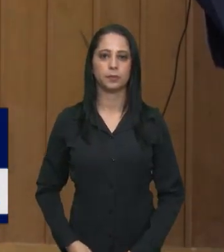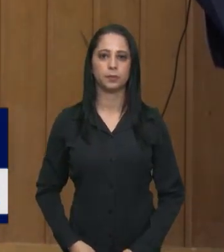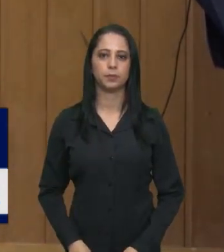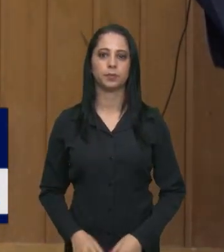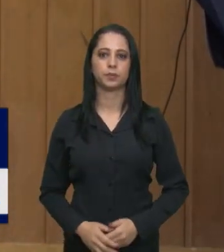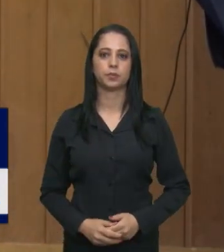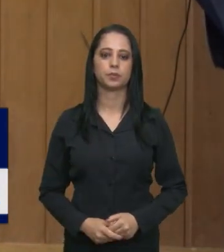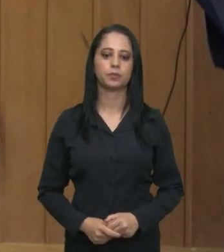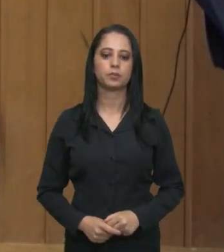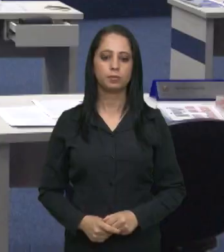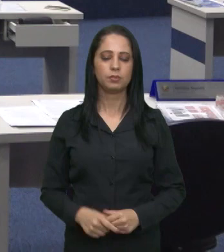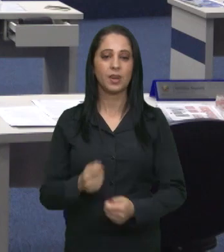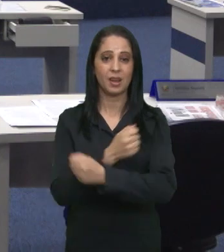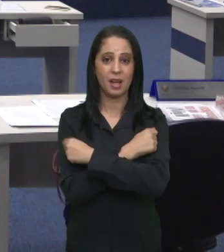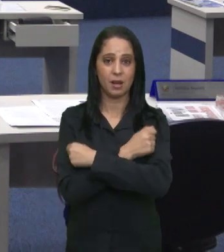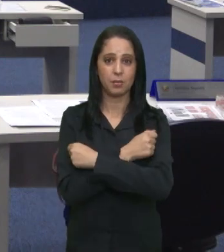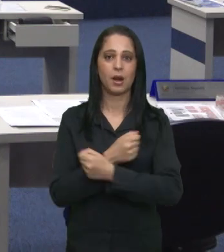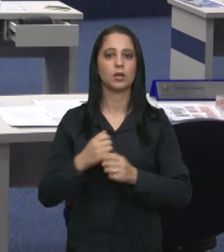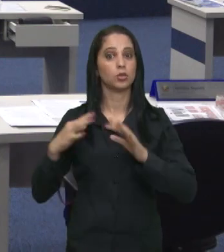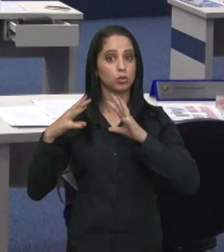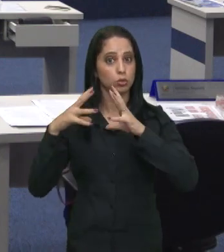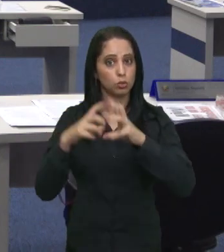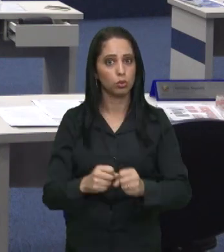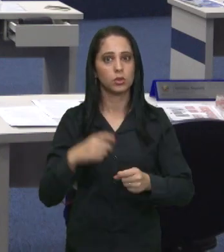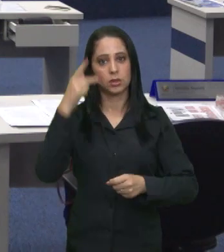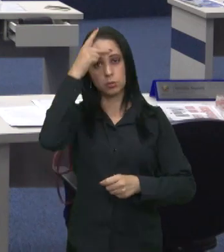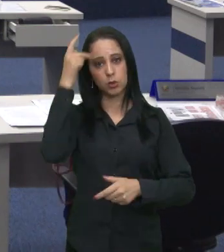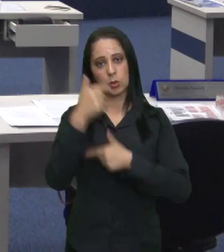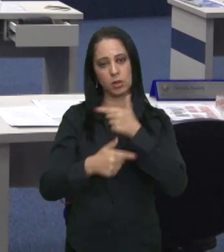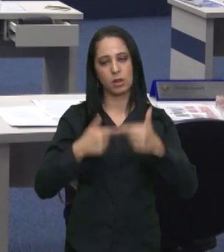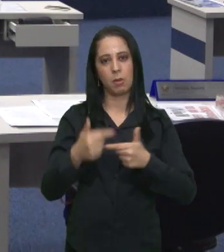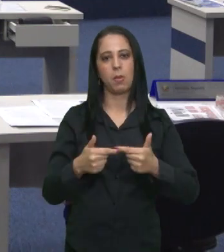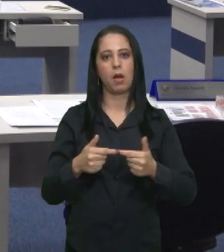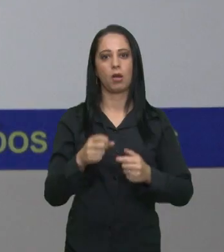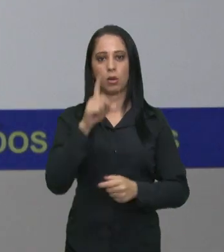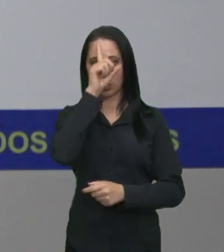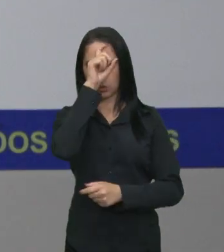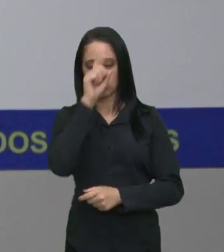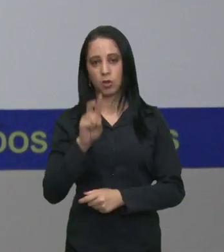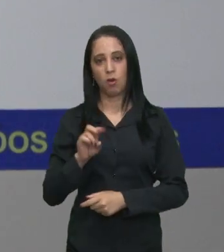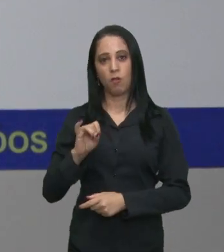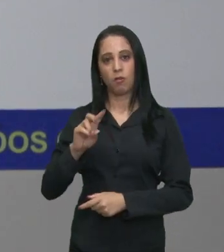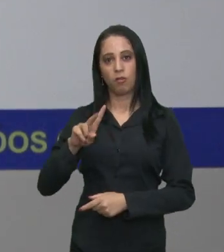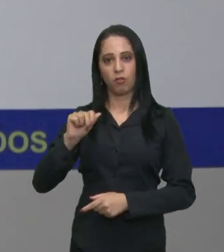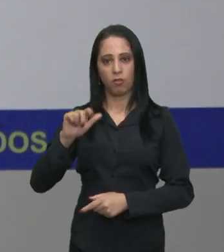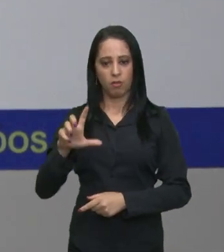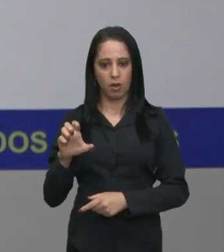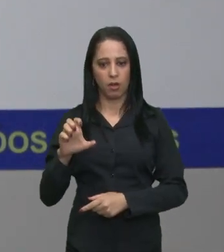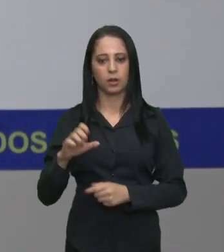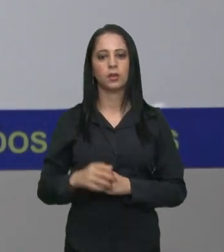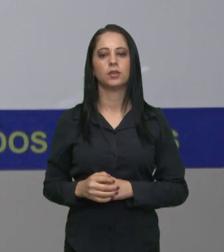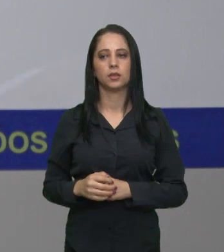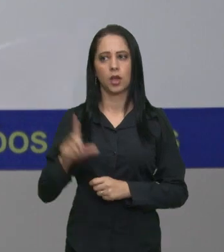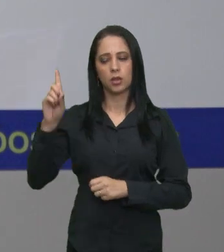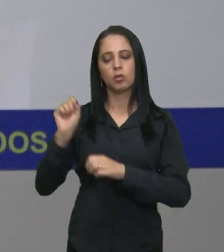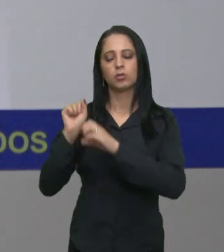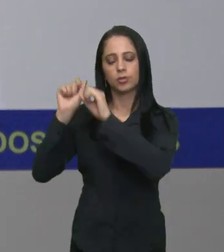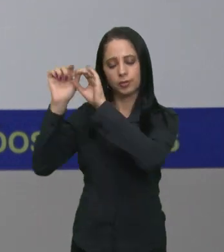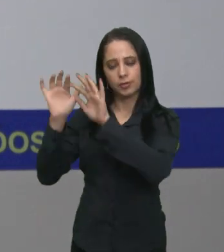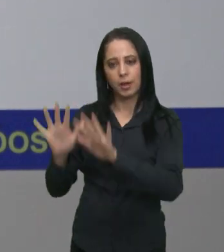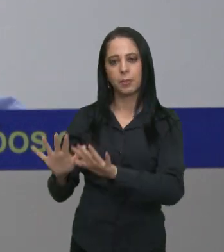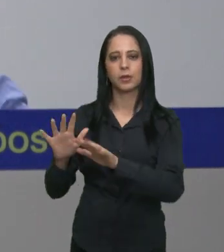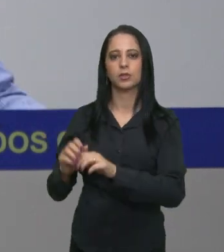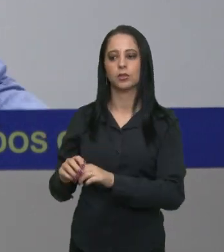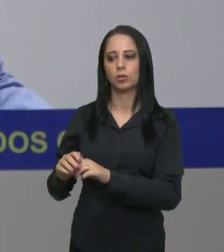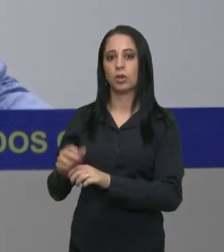Um abraço, doutor. Um abraço a todos do Hospital Vivale. Deus que ajude que o teu irmão recupere logo, doutor.